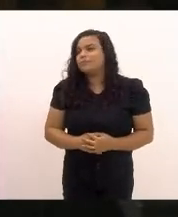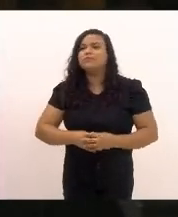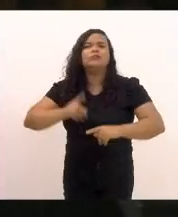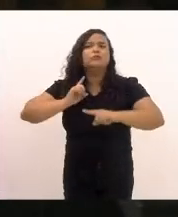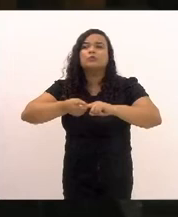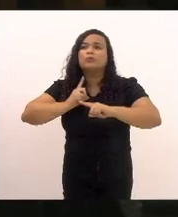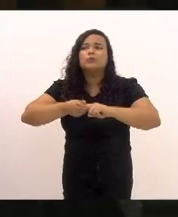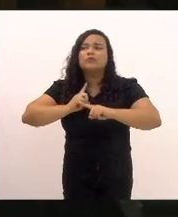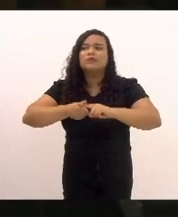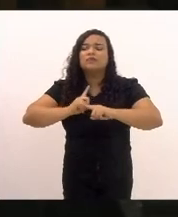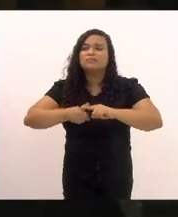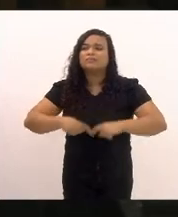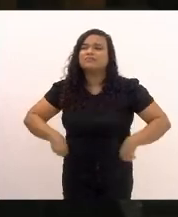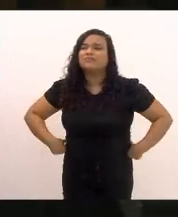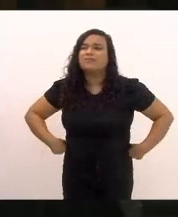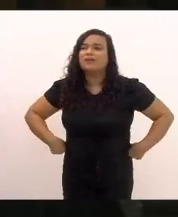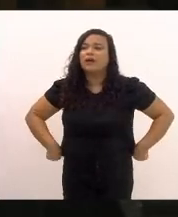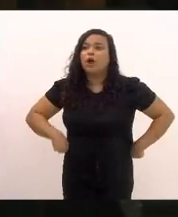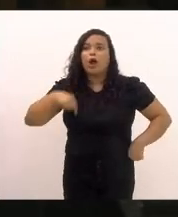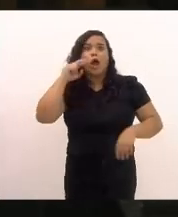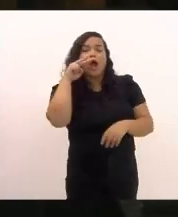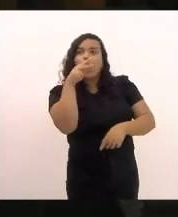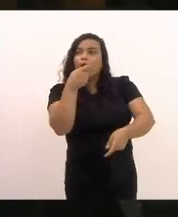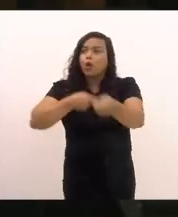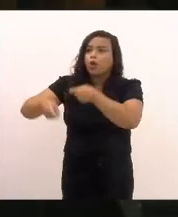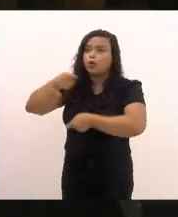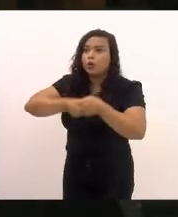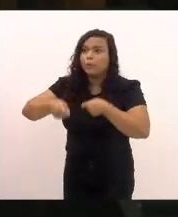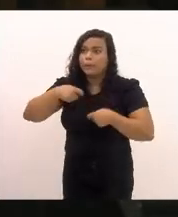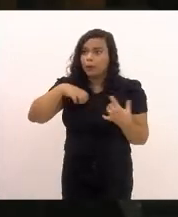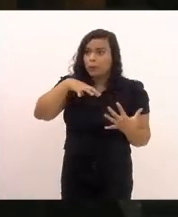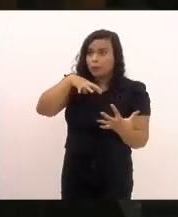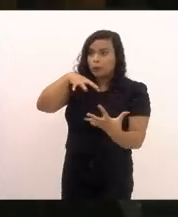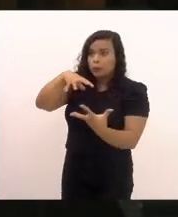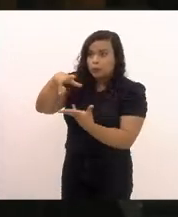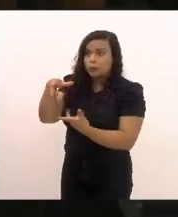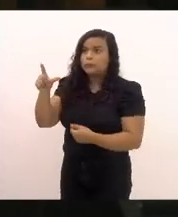porque, se a gente olhar a economia global,